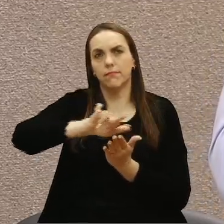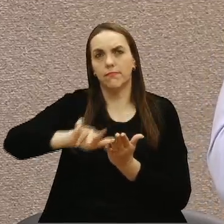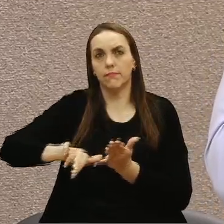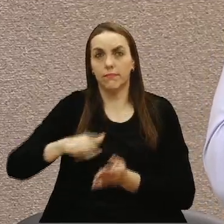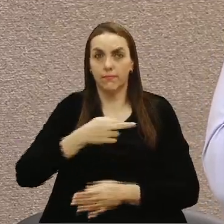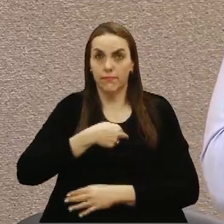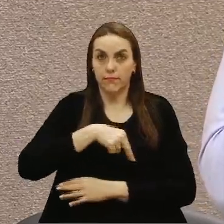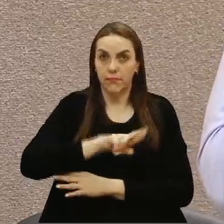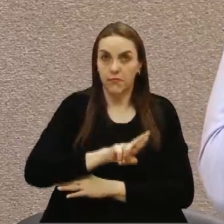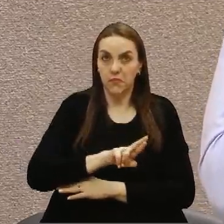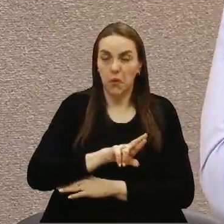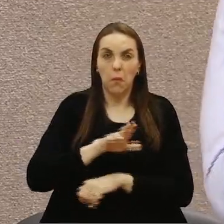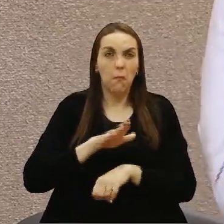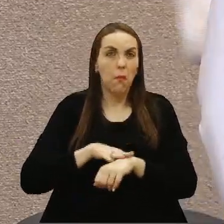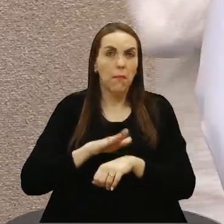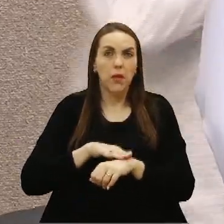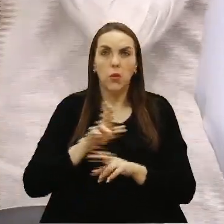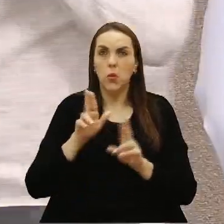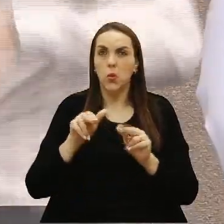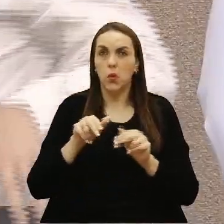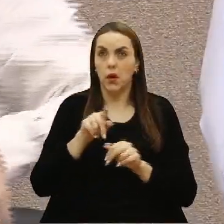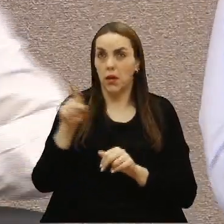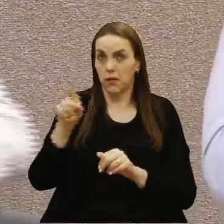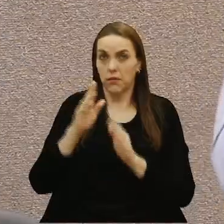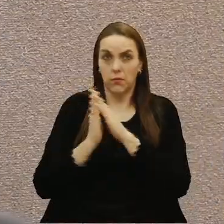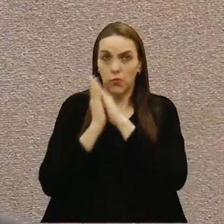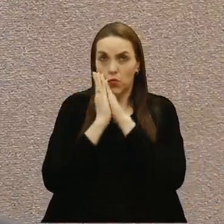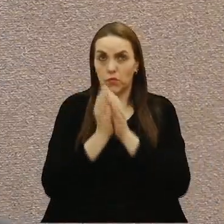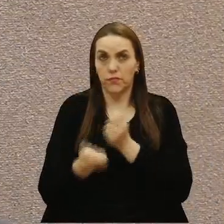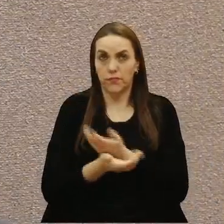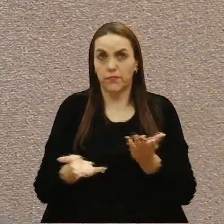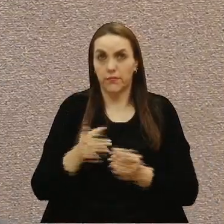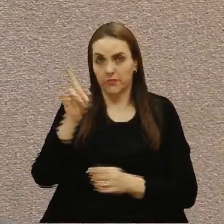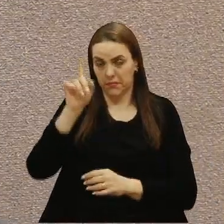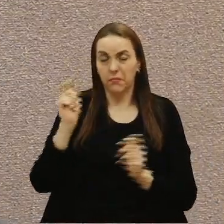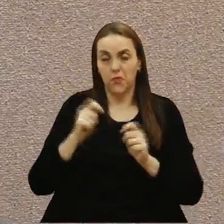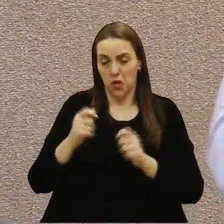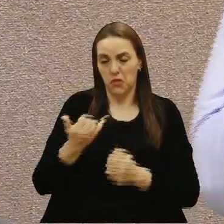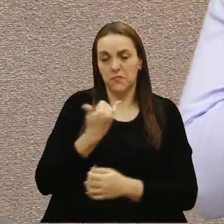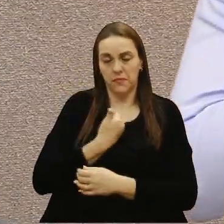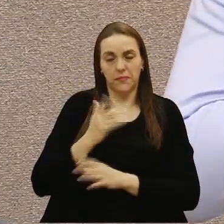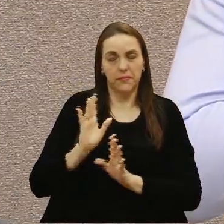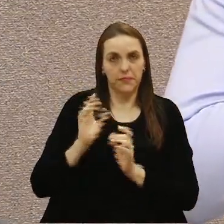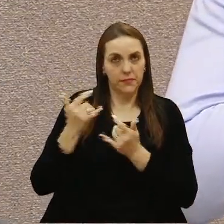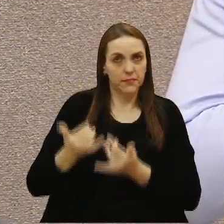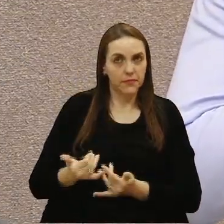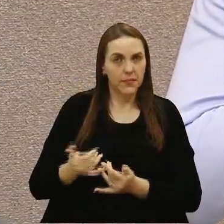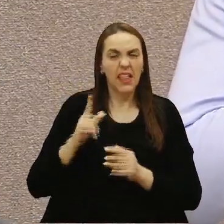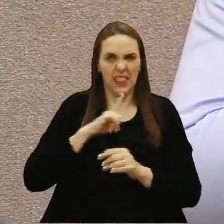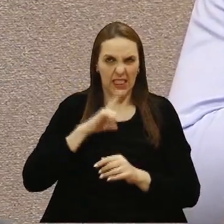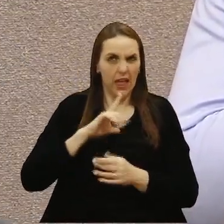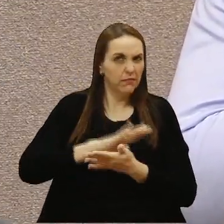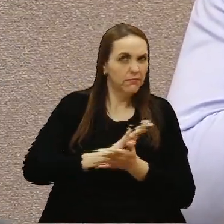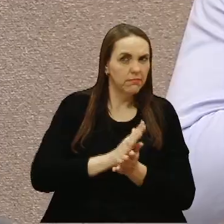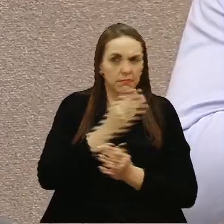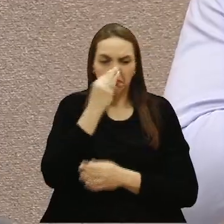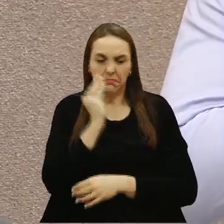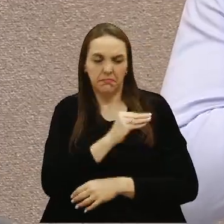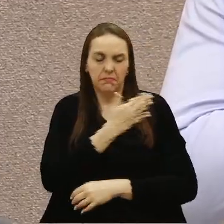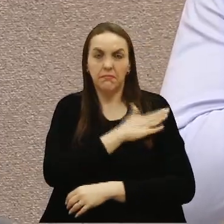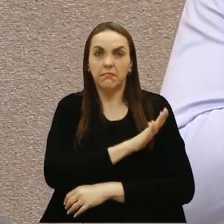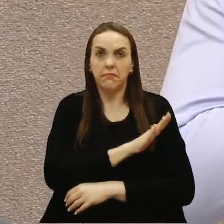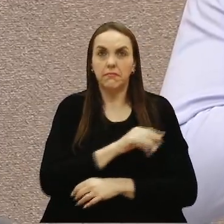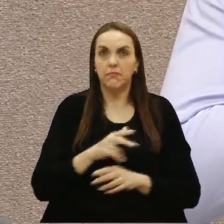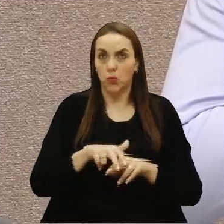Em nenhum momento, está aqui o Pai Nado que pode me falar, em nenhum momento houve discriminação por conta de religião,